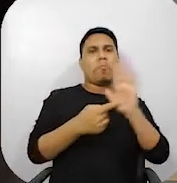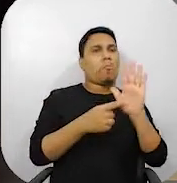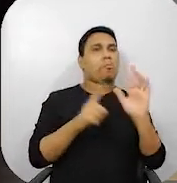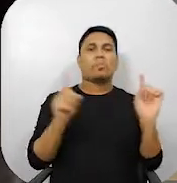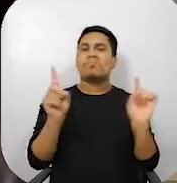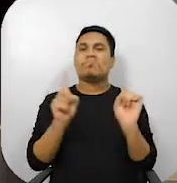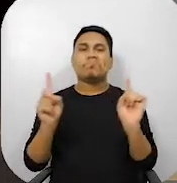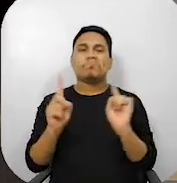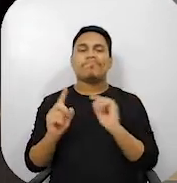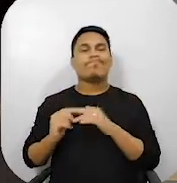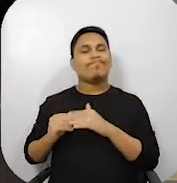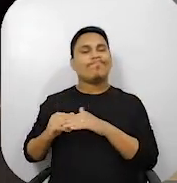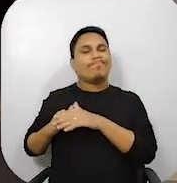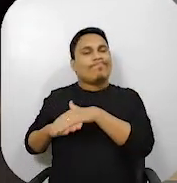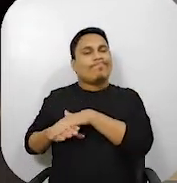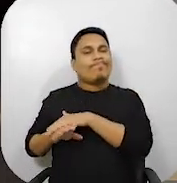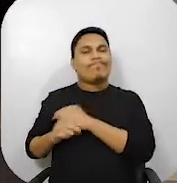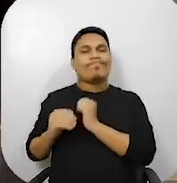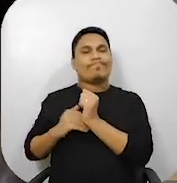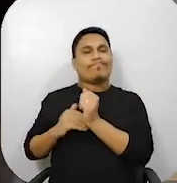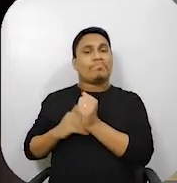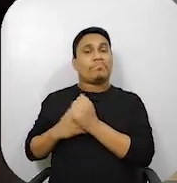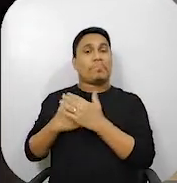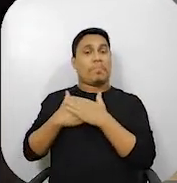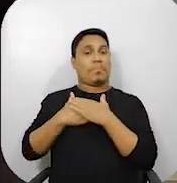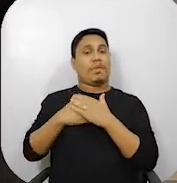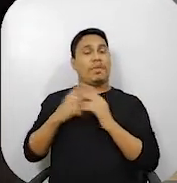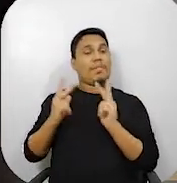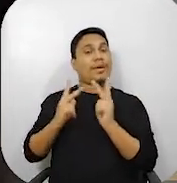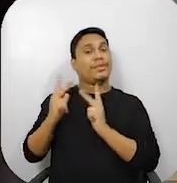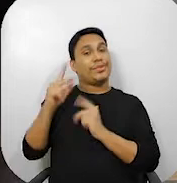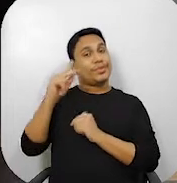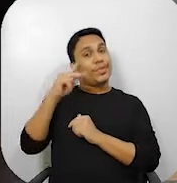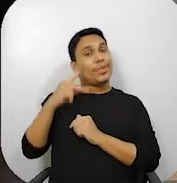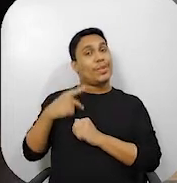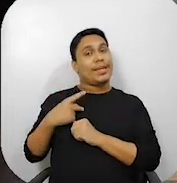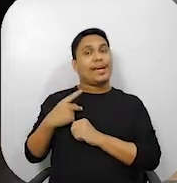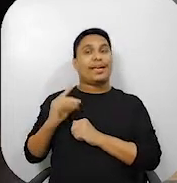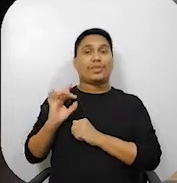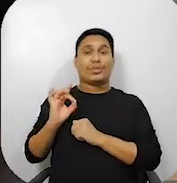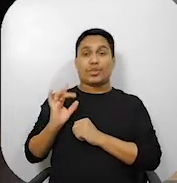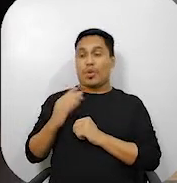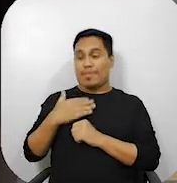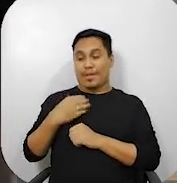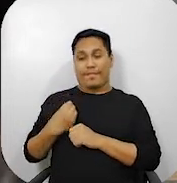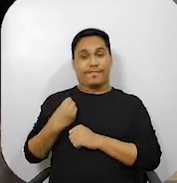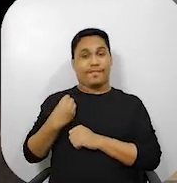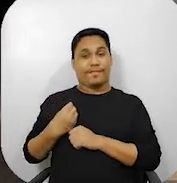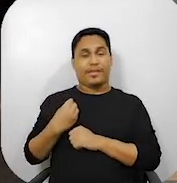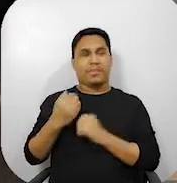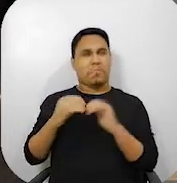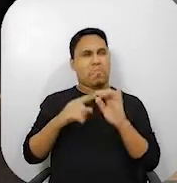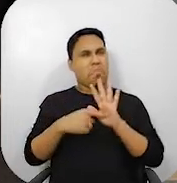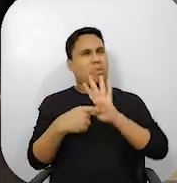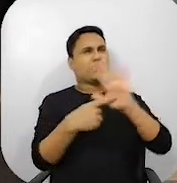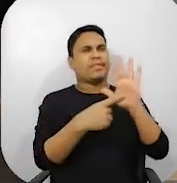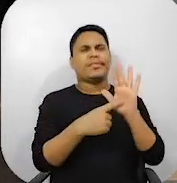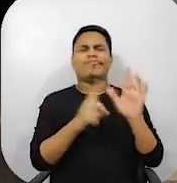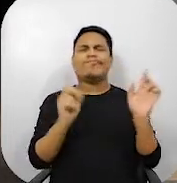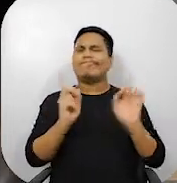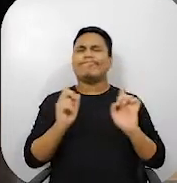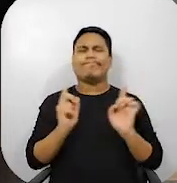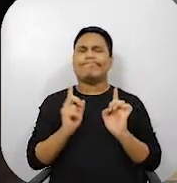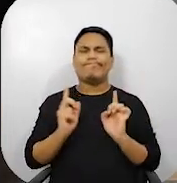ninguém era só uma coisa minha sabe assim que só dizer a respeito a mim ninguém sabe não precisava ninguém